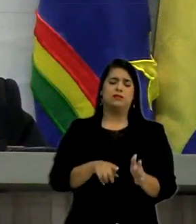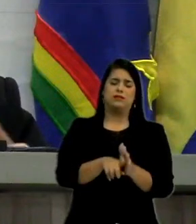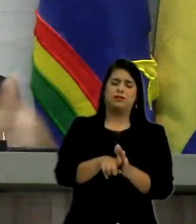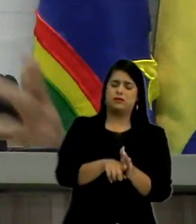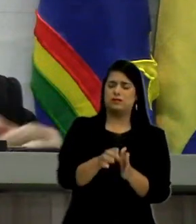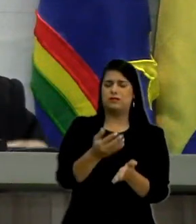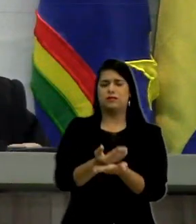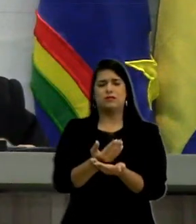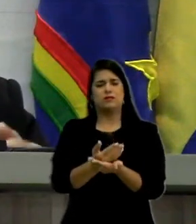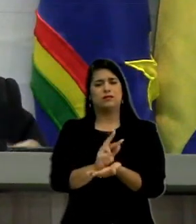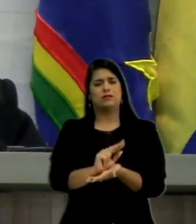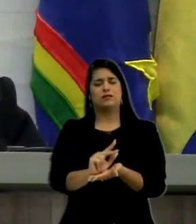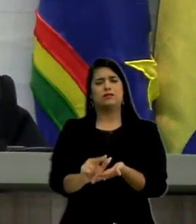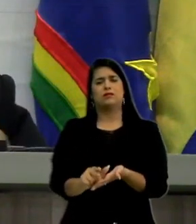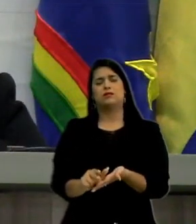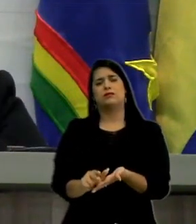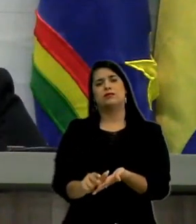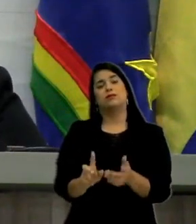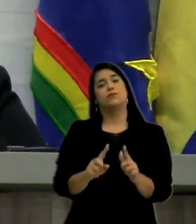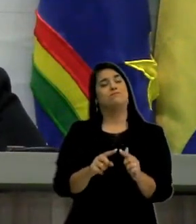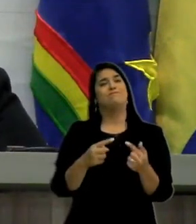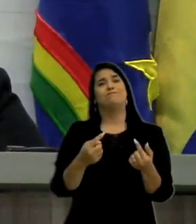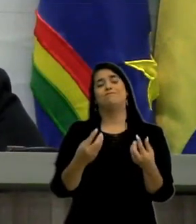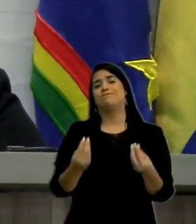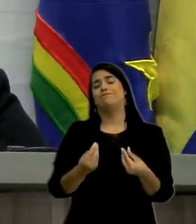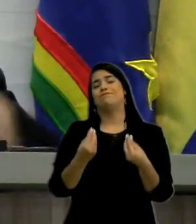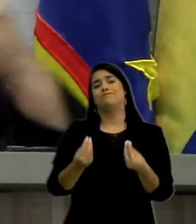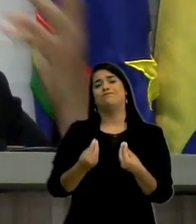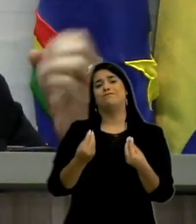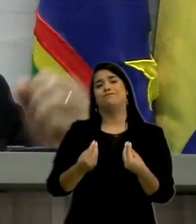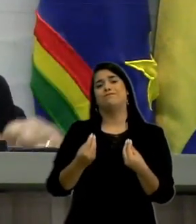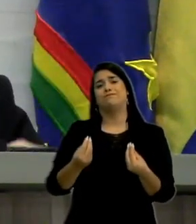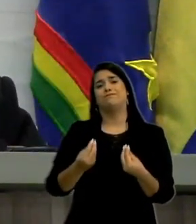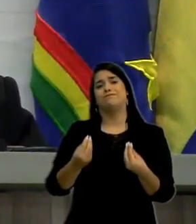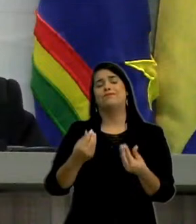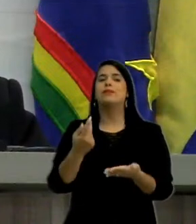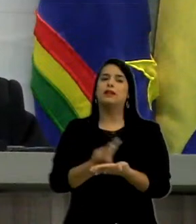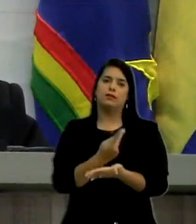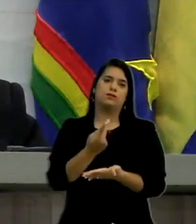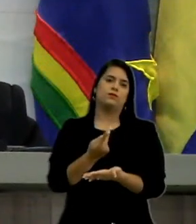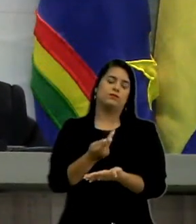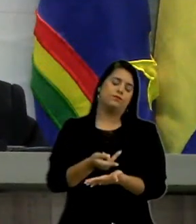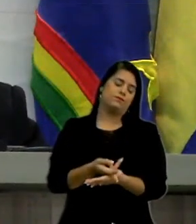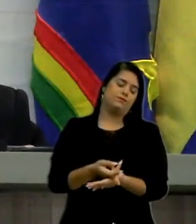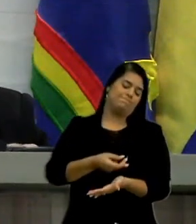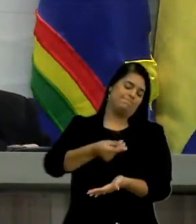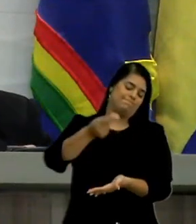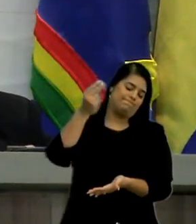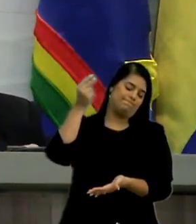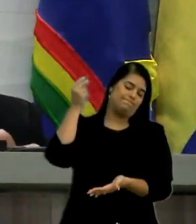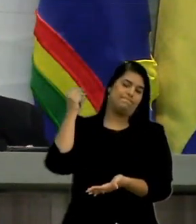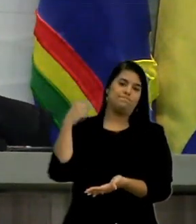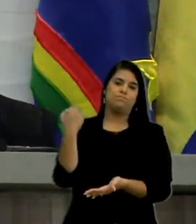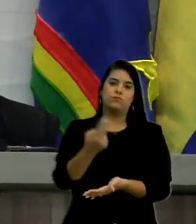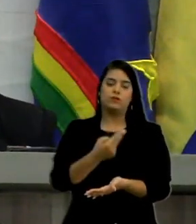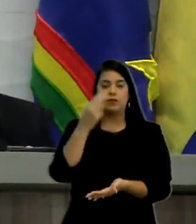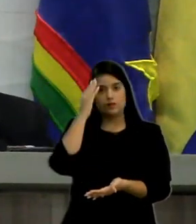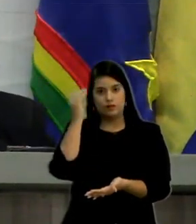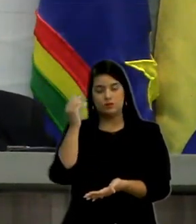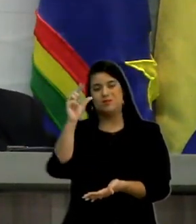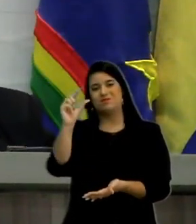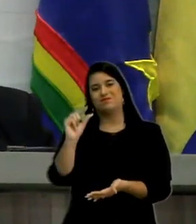tomografia, marcação. Mas, minha gente, infelizmente, isso vem acontecendo há muito tempo. E a gente sabe que